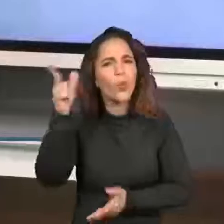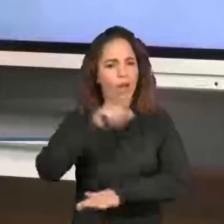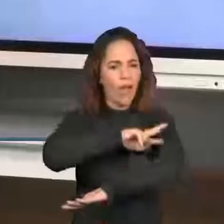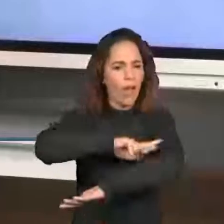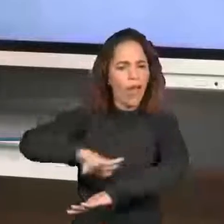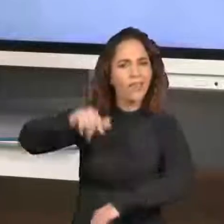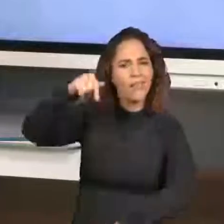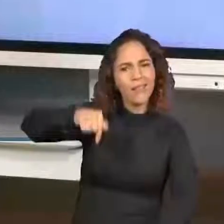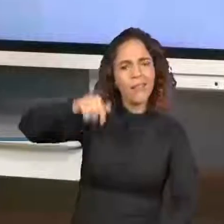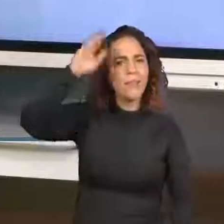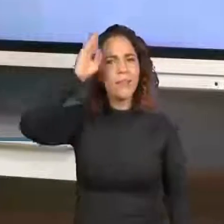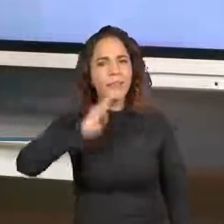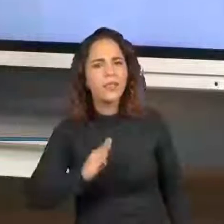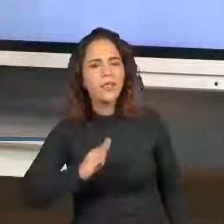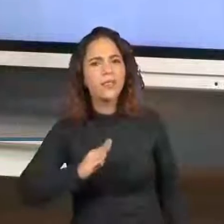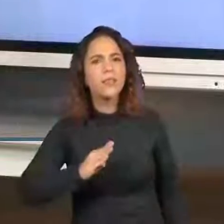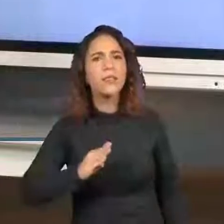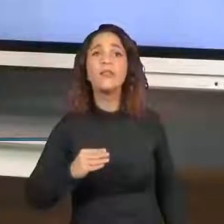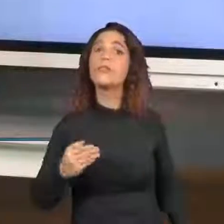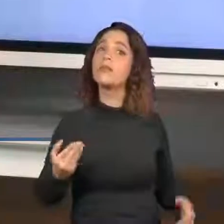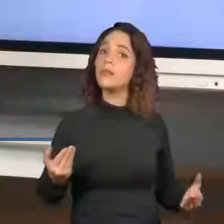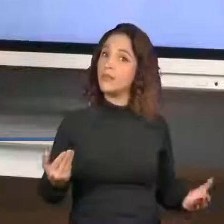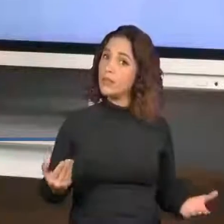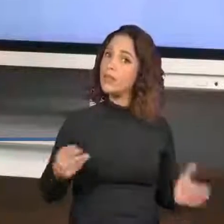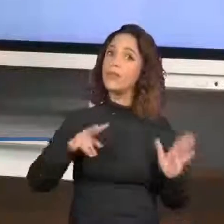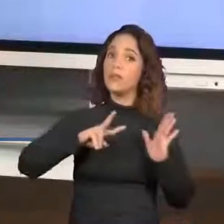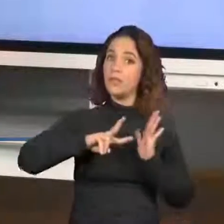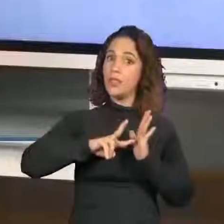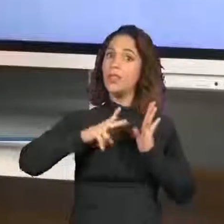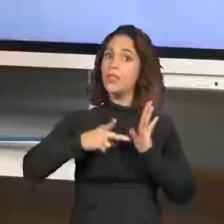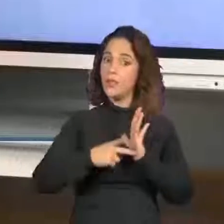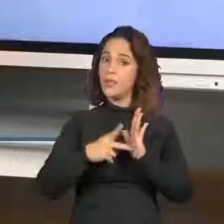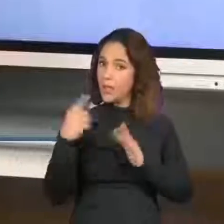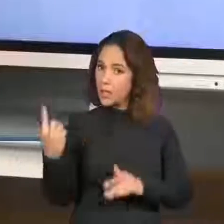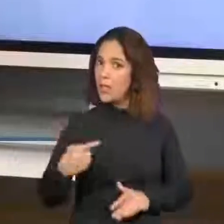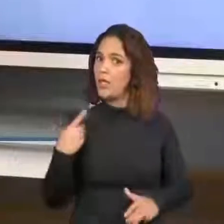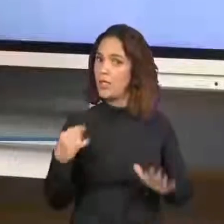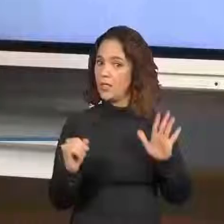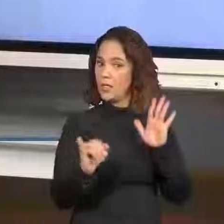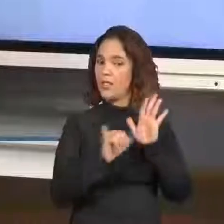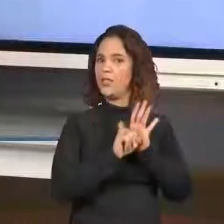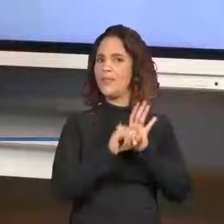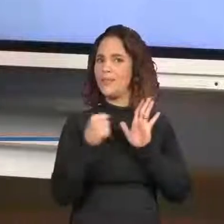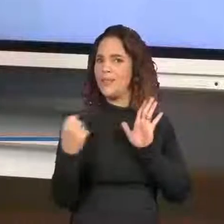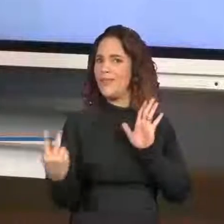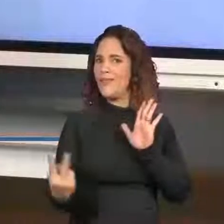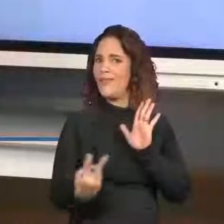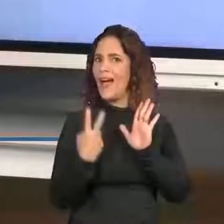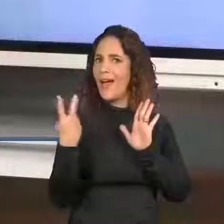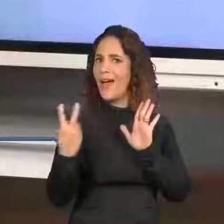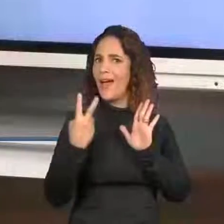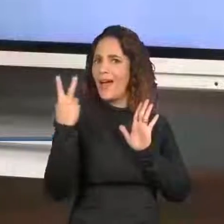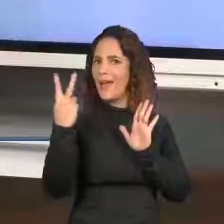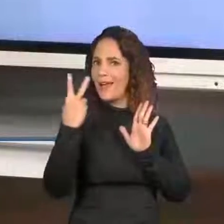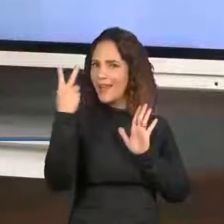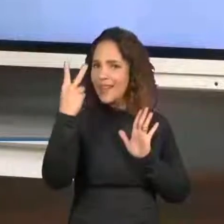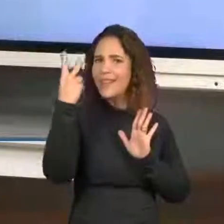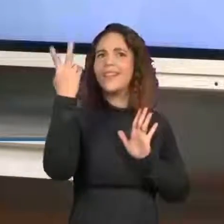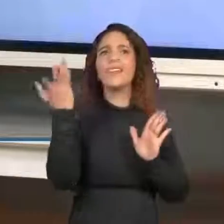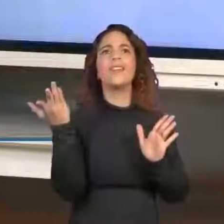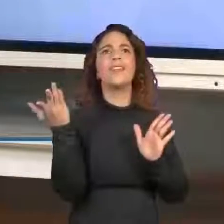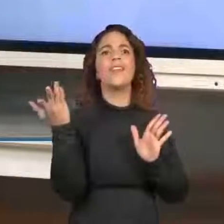aqui no nosso país, é sinal que a nossa identidade precisa muito bem ser valorizada em